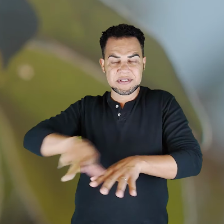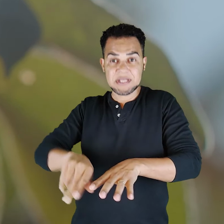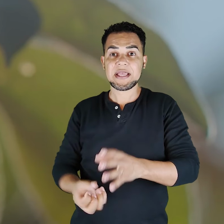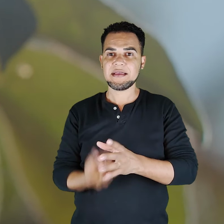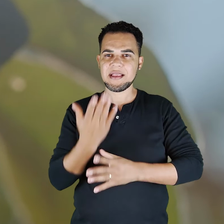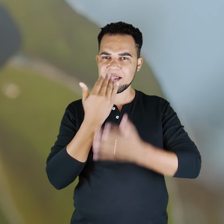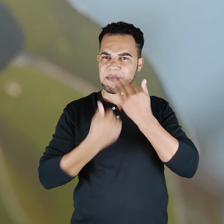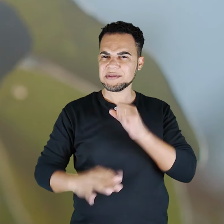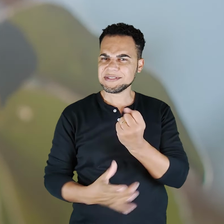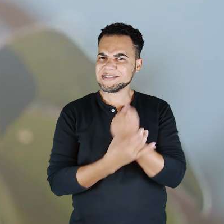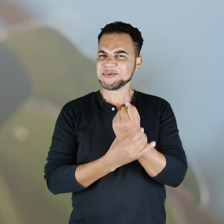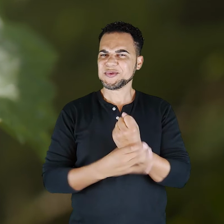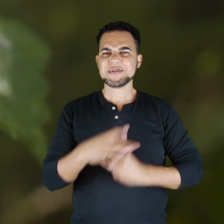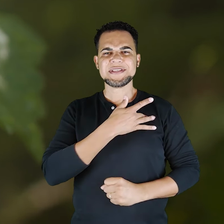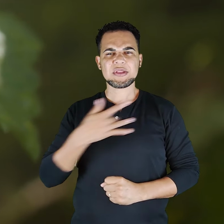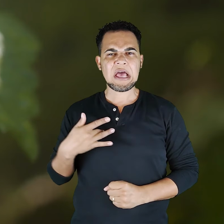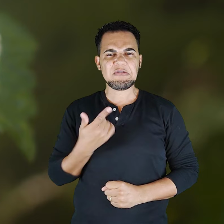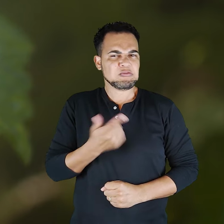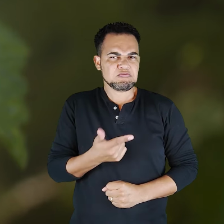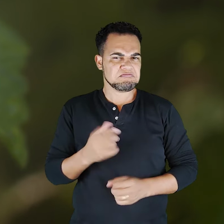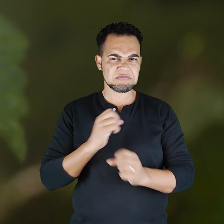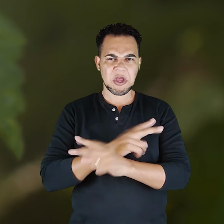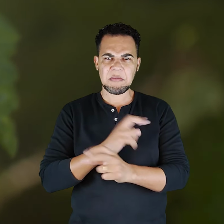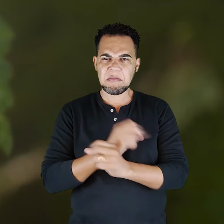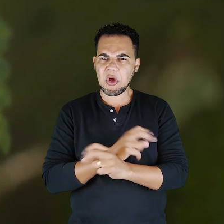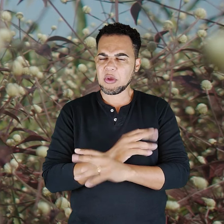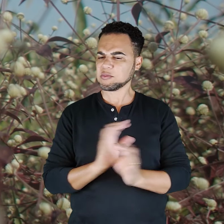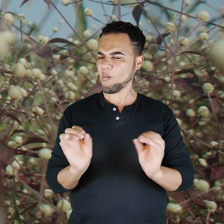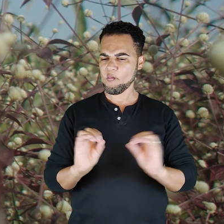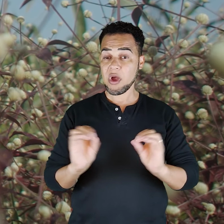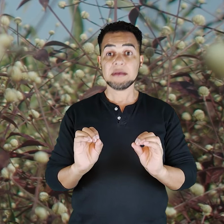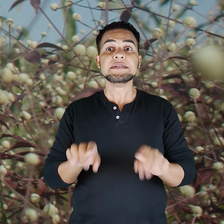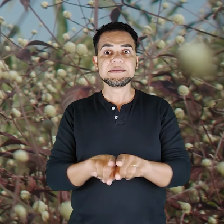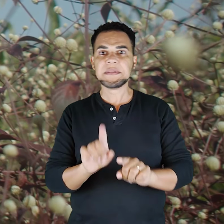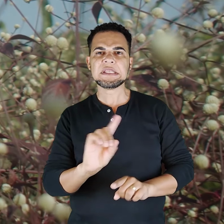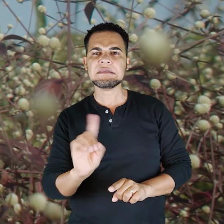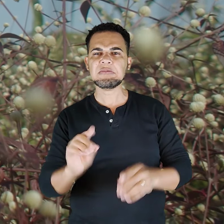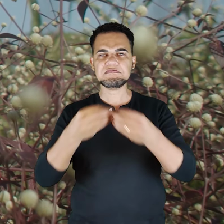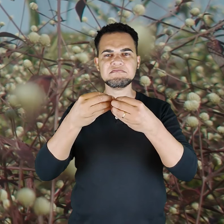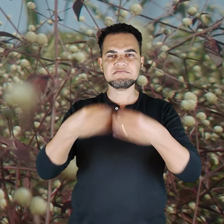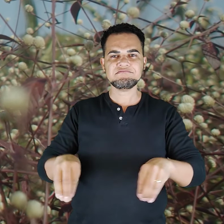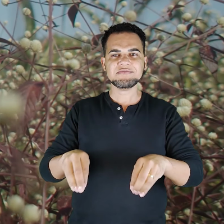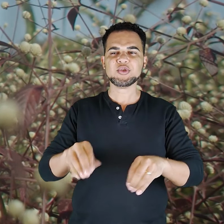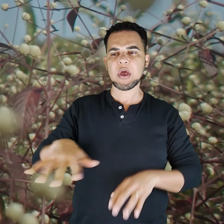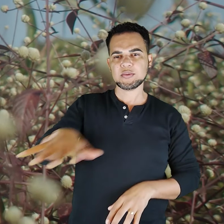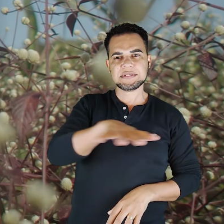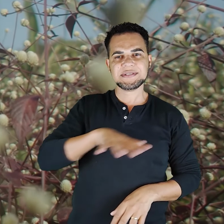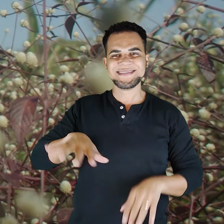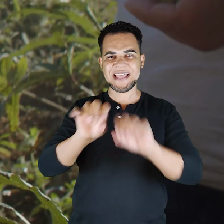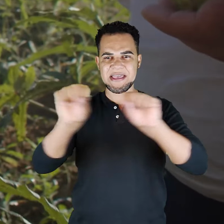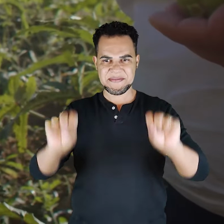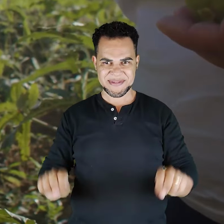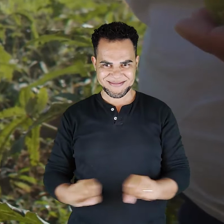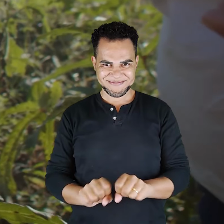seguros, saudáveis, sem agentes poluentes e sem causar nenhum dano, né, diretamente àquele